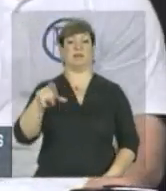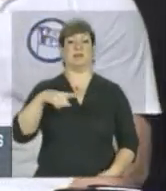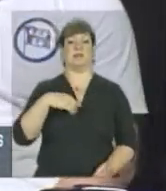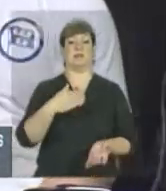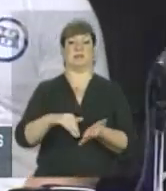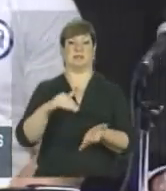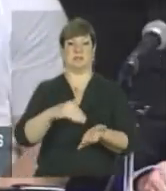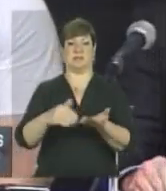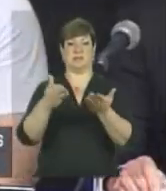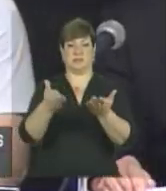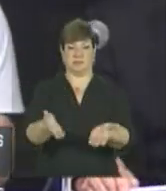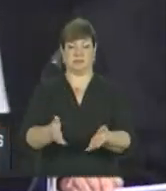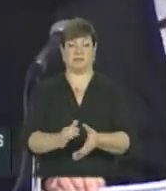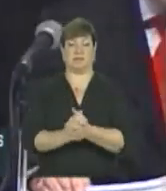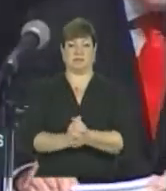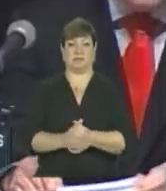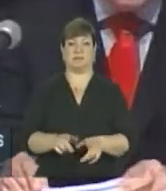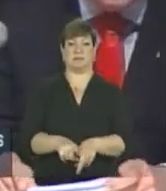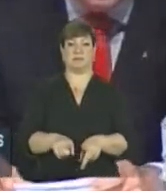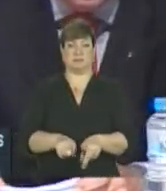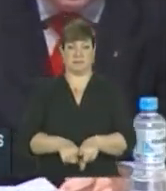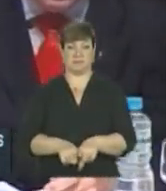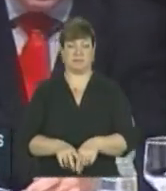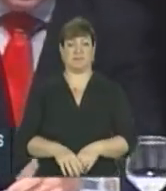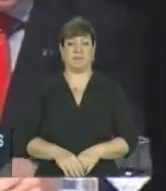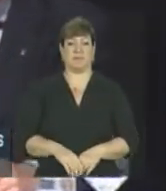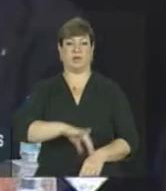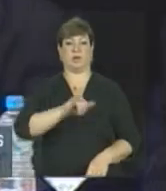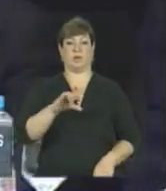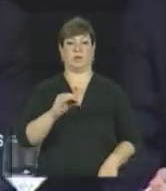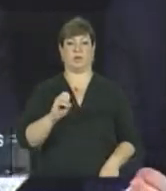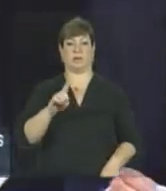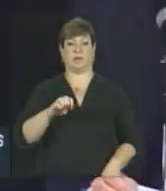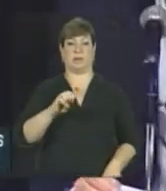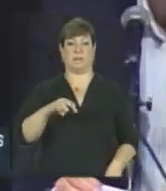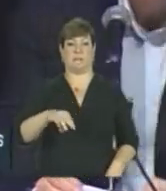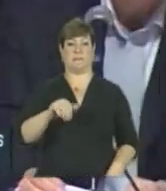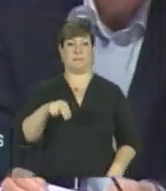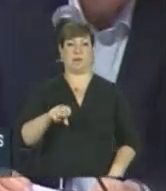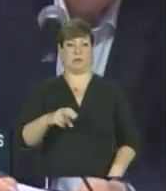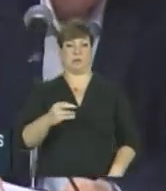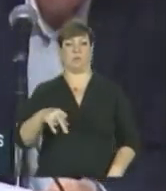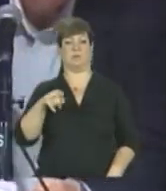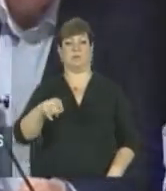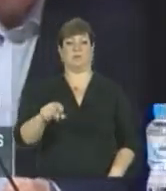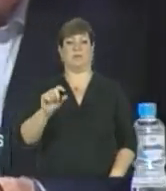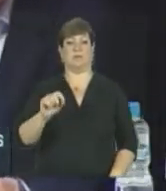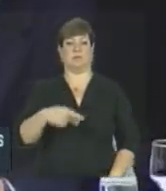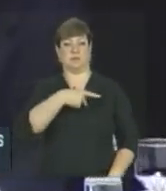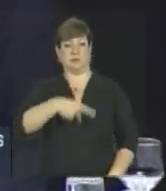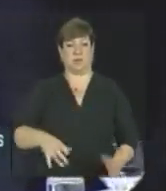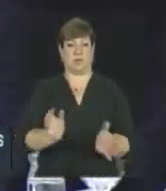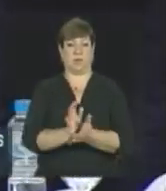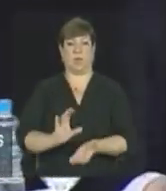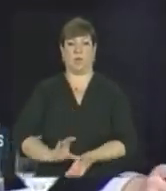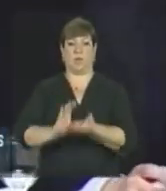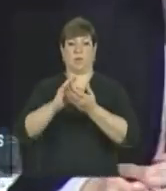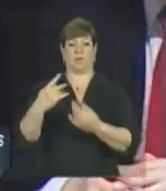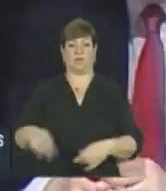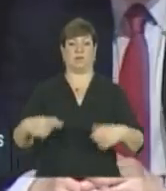de alto rendimento, prezado José Mansur, presidente do Conselho Deliberativo do Esporte Clube